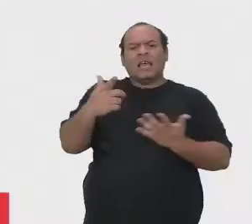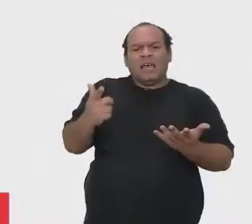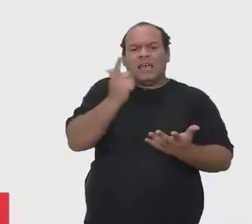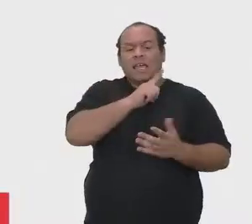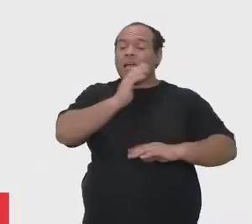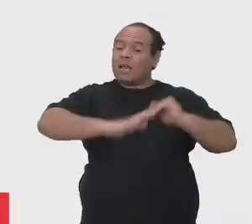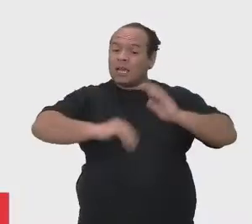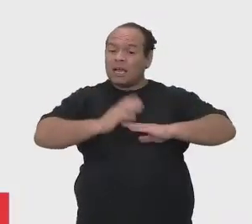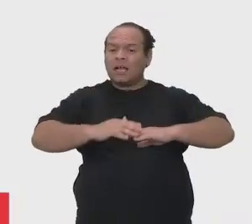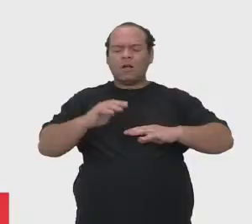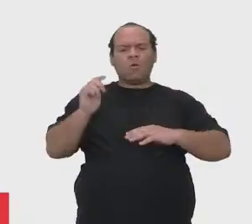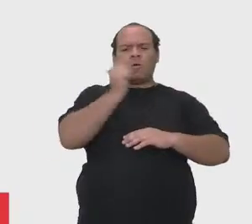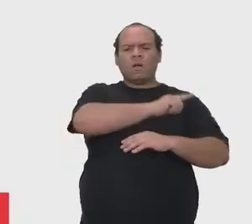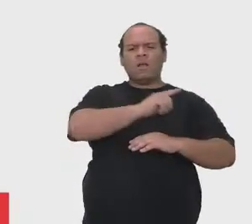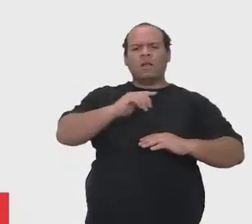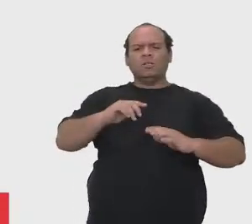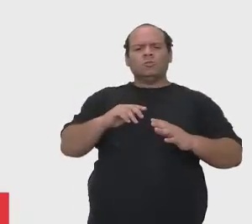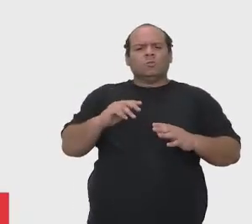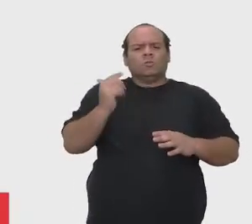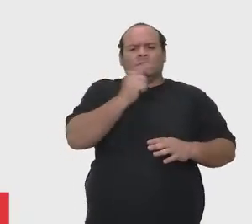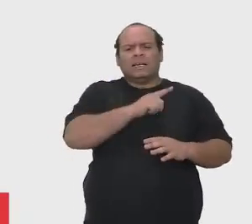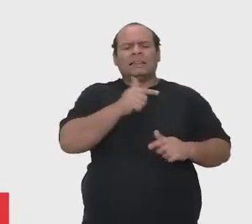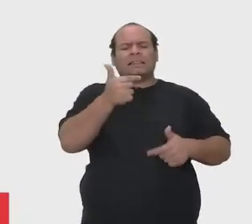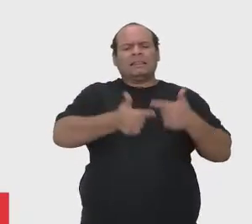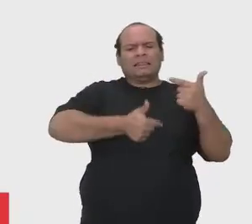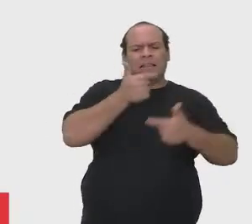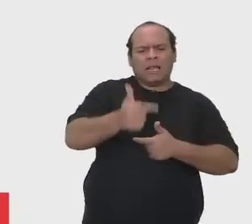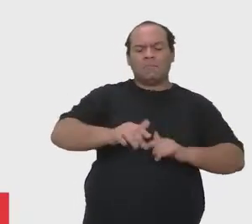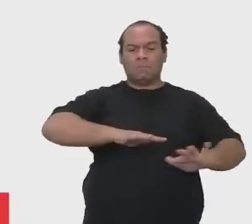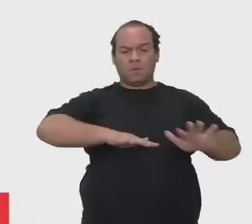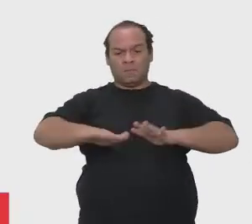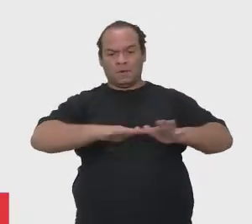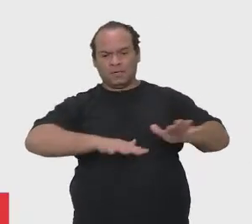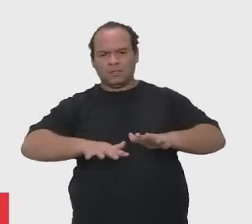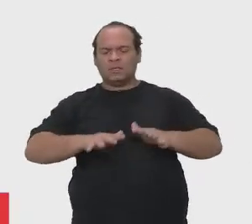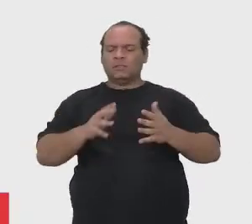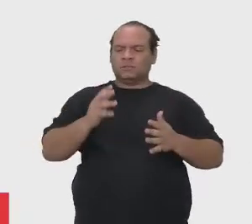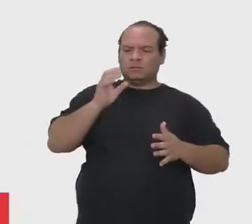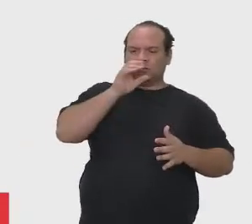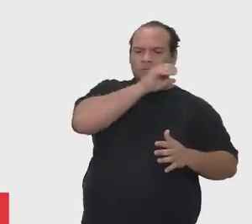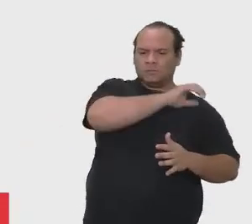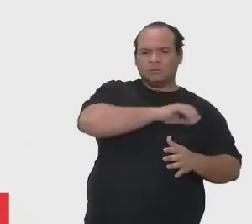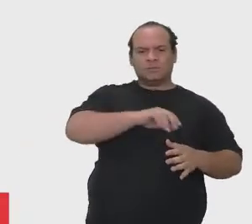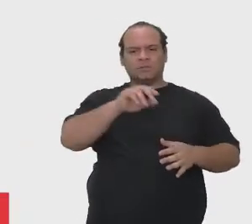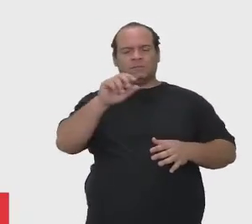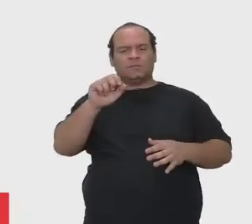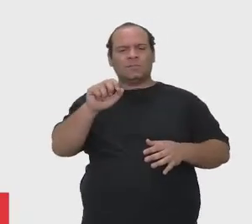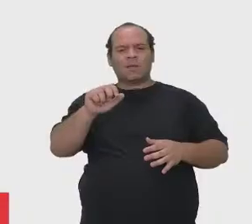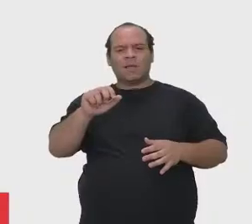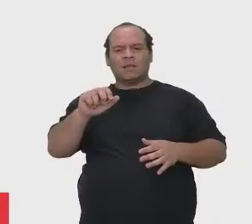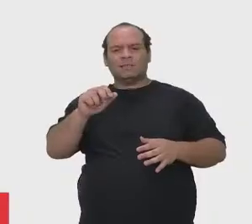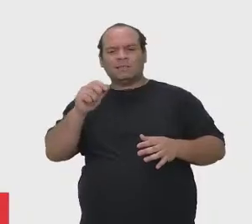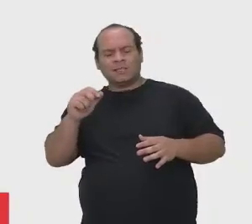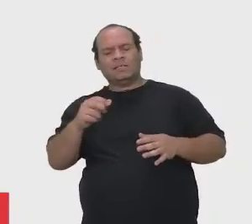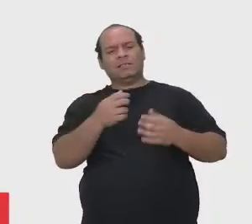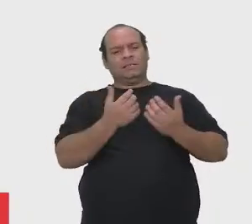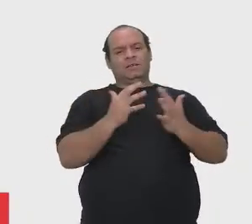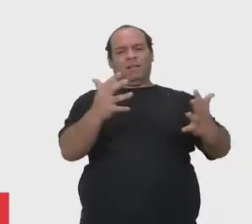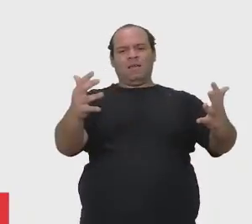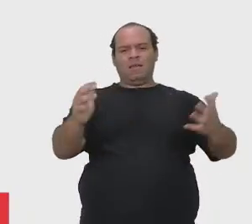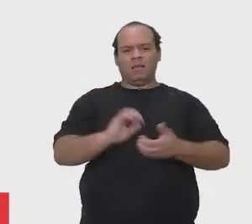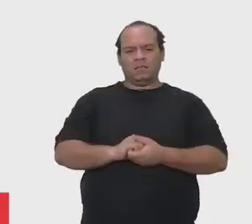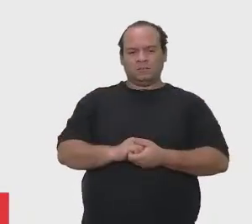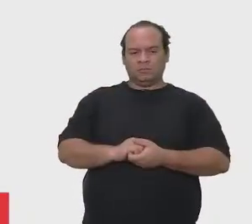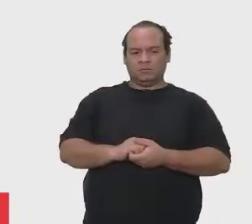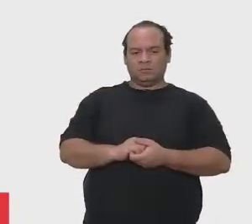realizar trabalho. Ou seja, ela é tudo aquilo que permite movimentar, aquecer, iluminar algo. Dentro